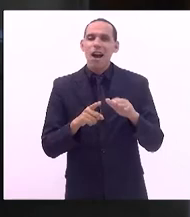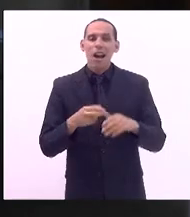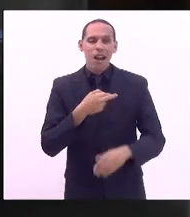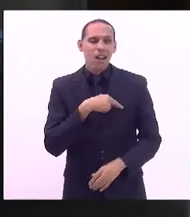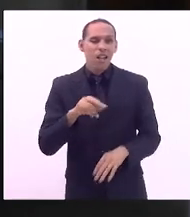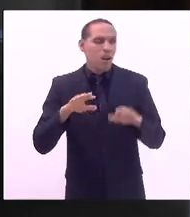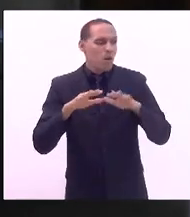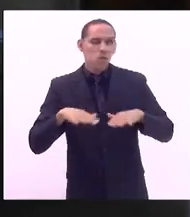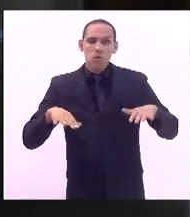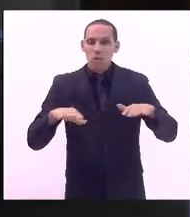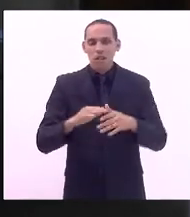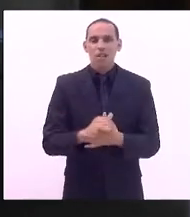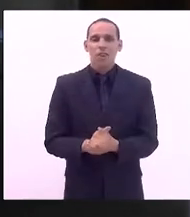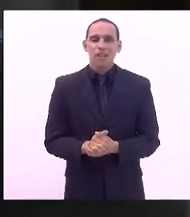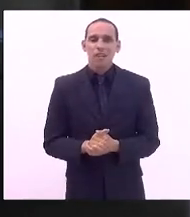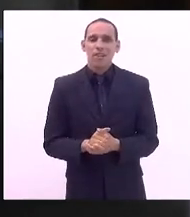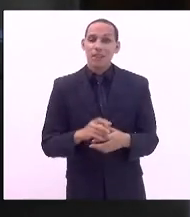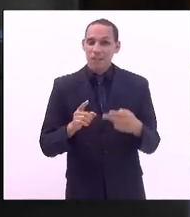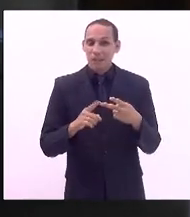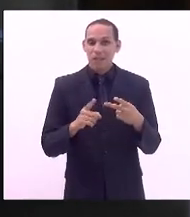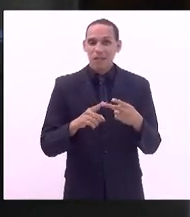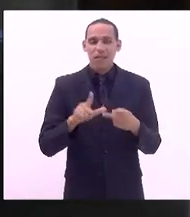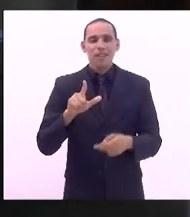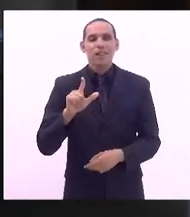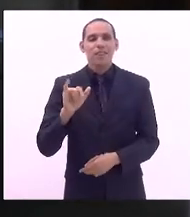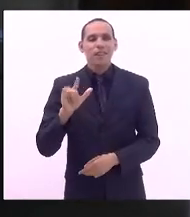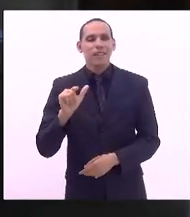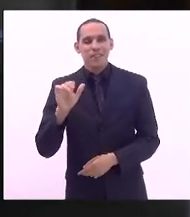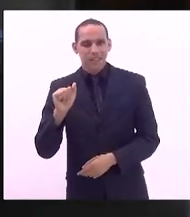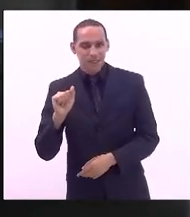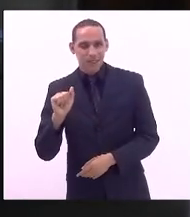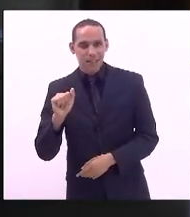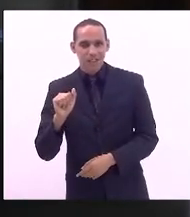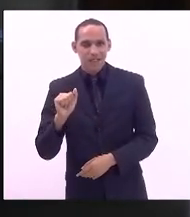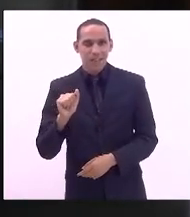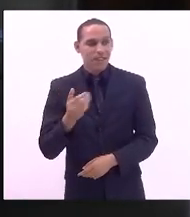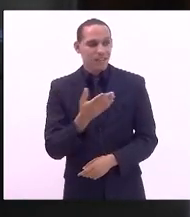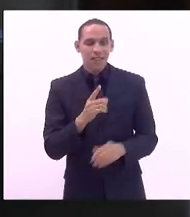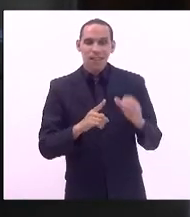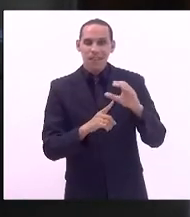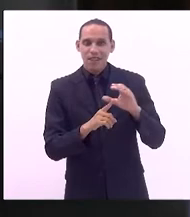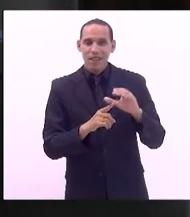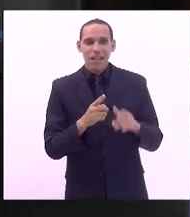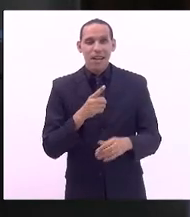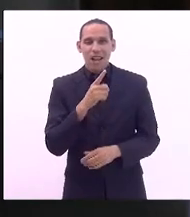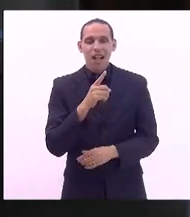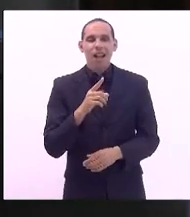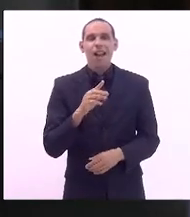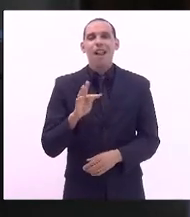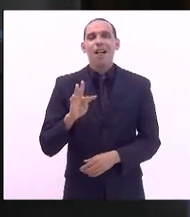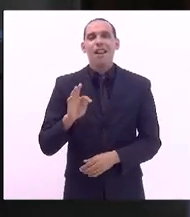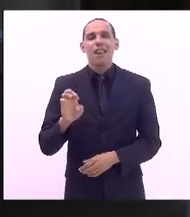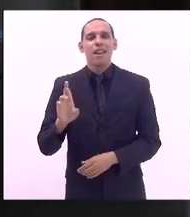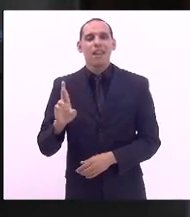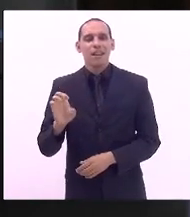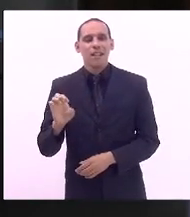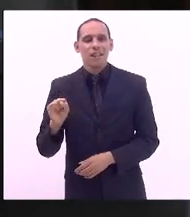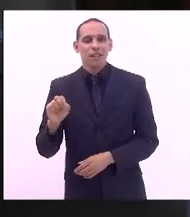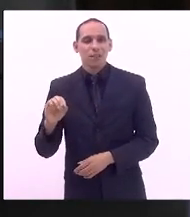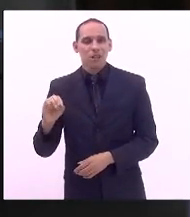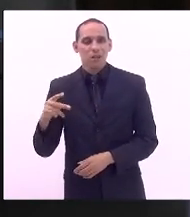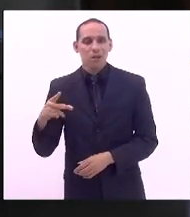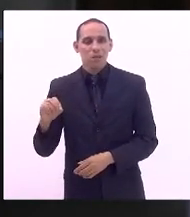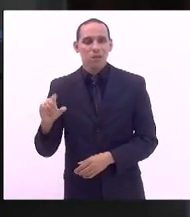num segundo momento tive aqui a Lilian que a nossa capelan lá em Teresópolis nós